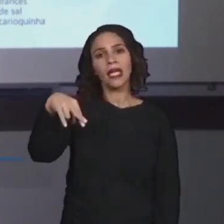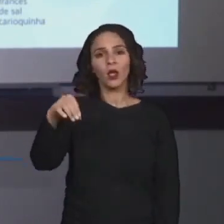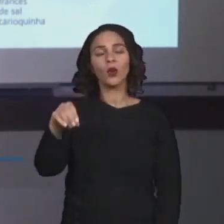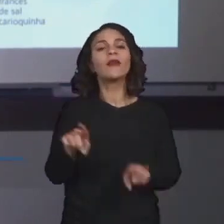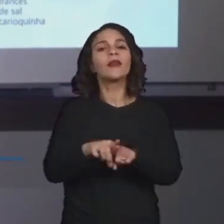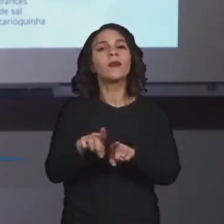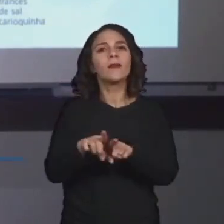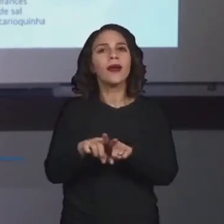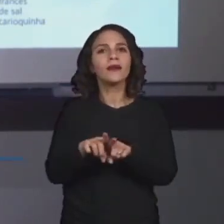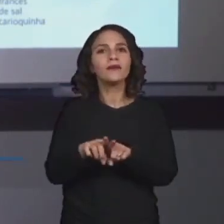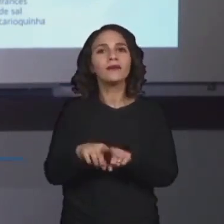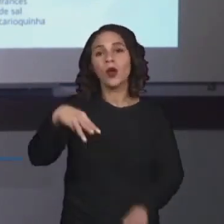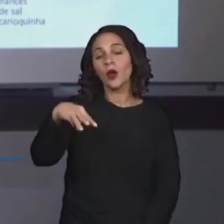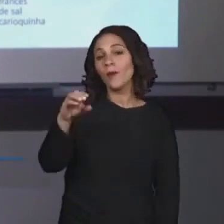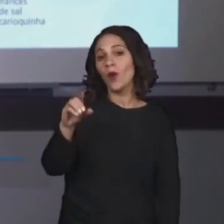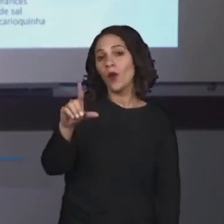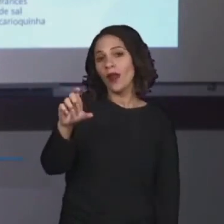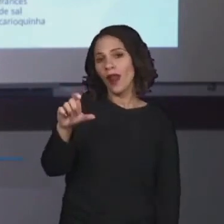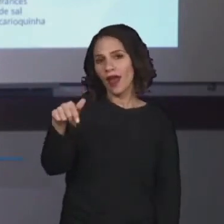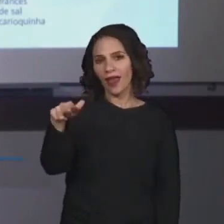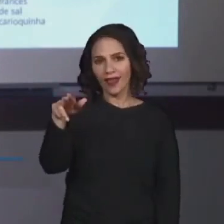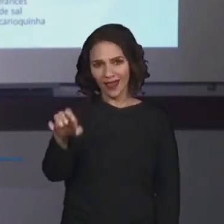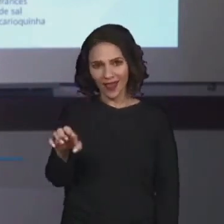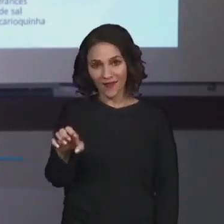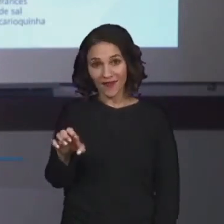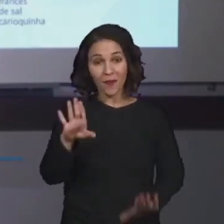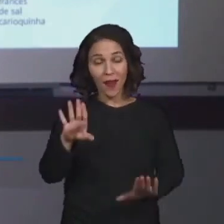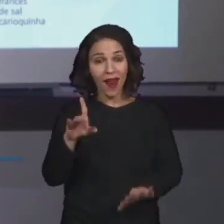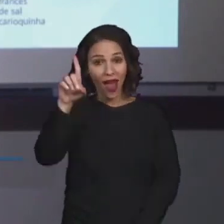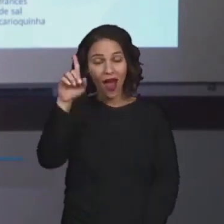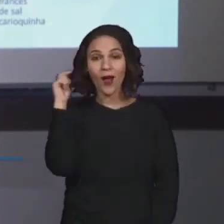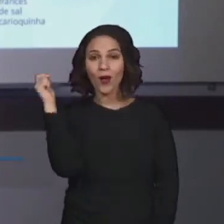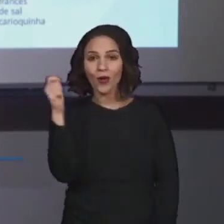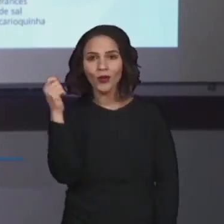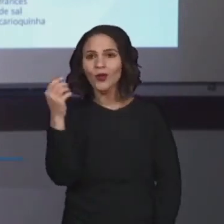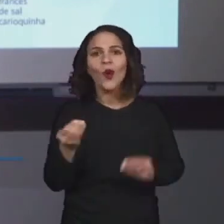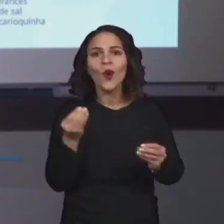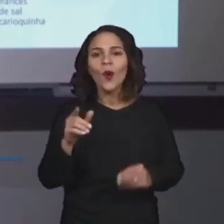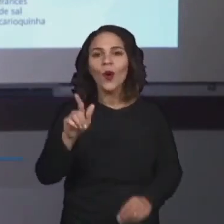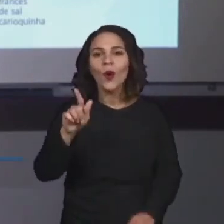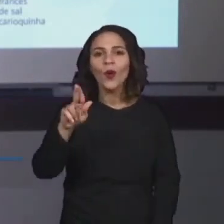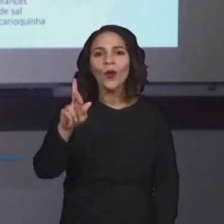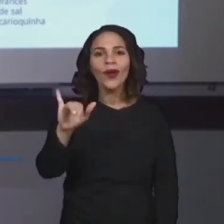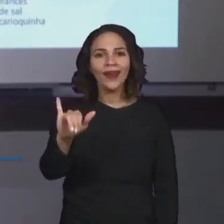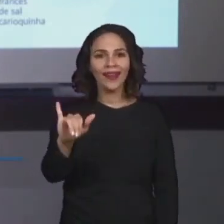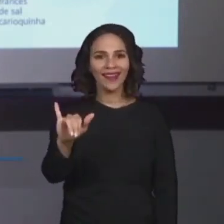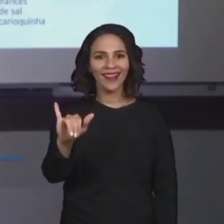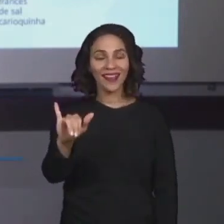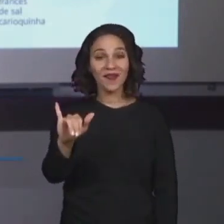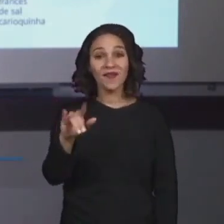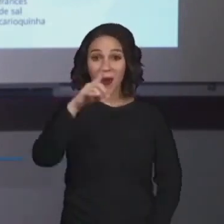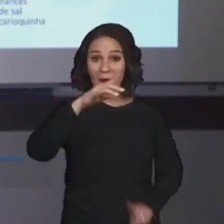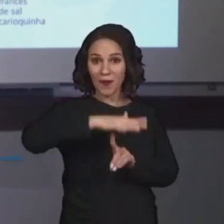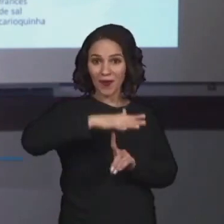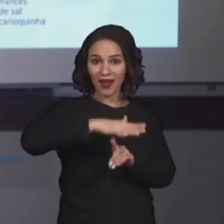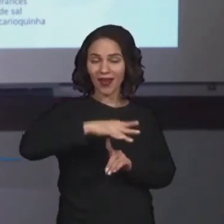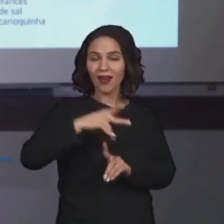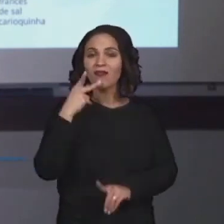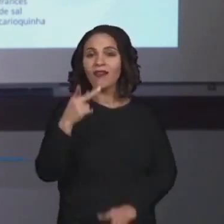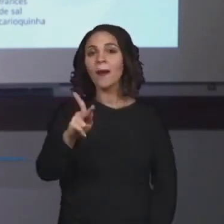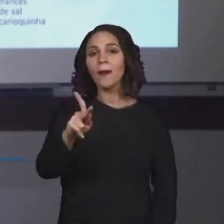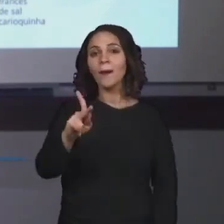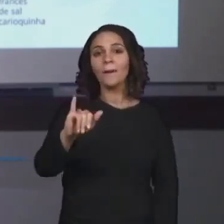usamos também moleque. Agora, lá no Rio Grande do Sul, é falado guri. No Paraná, é